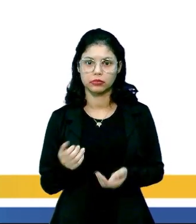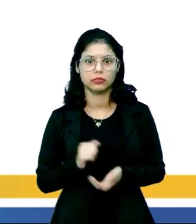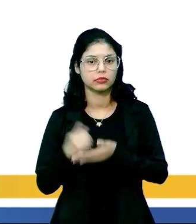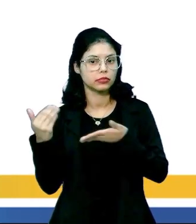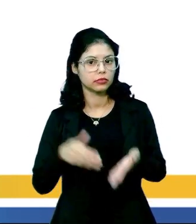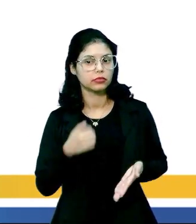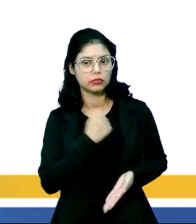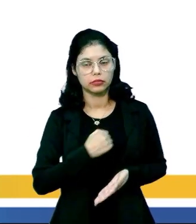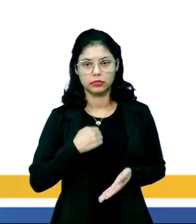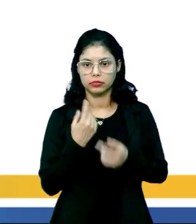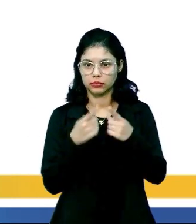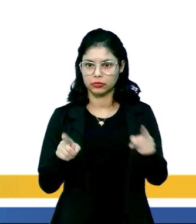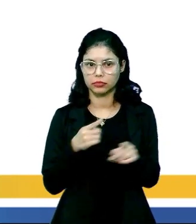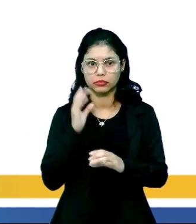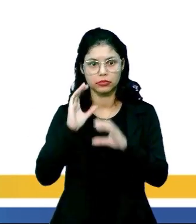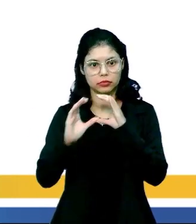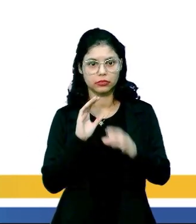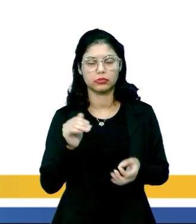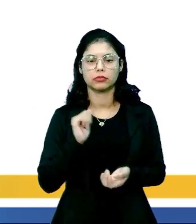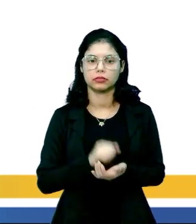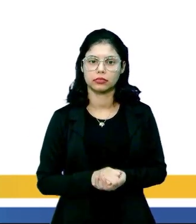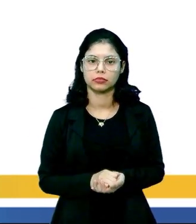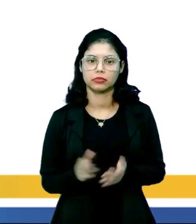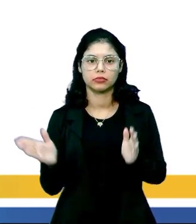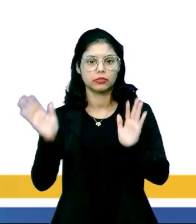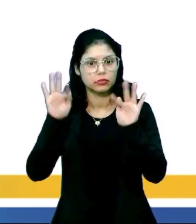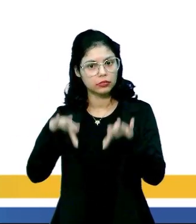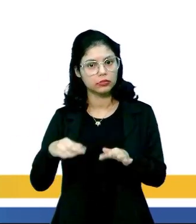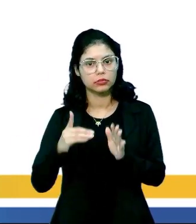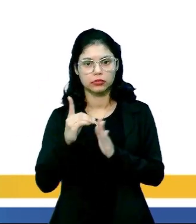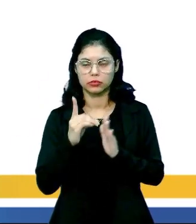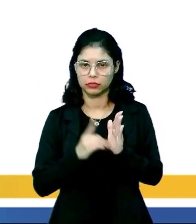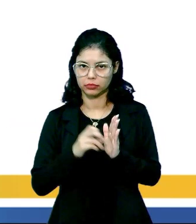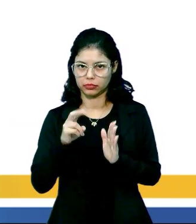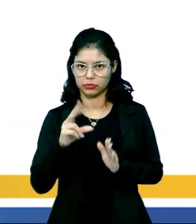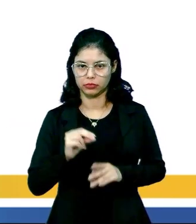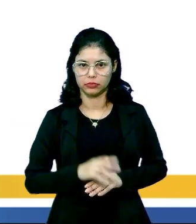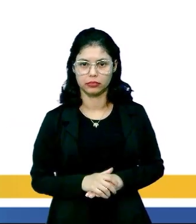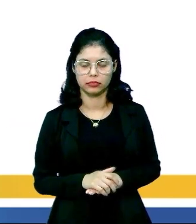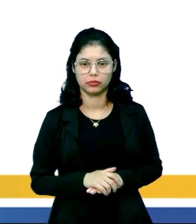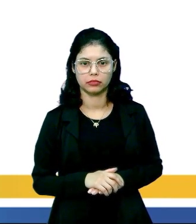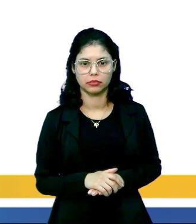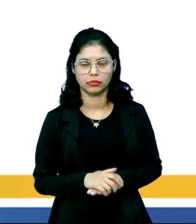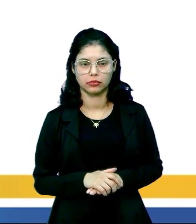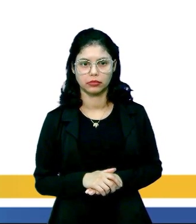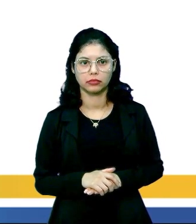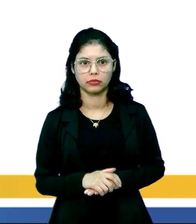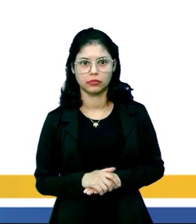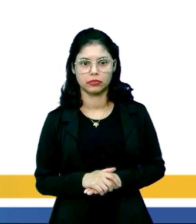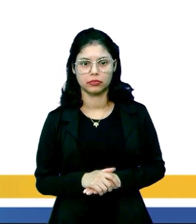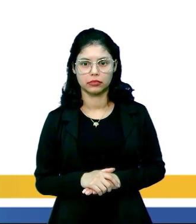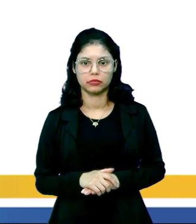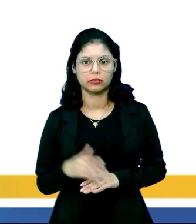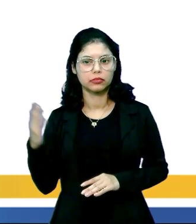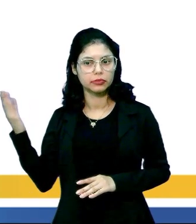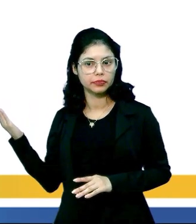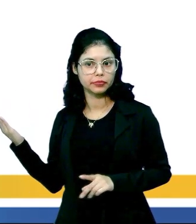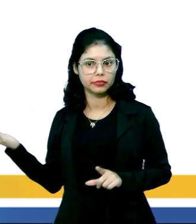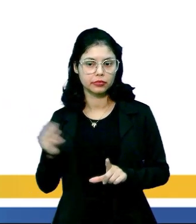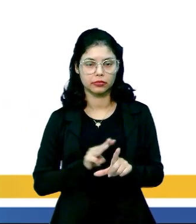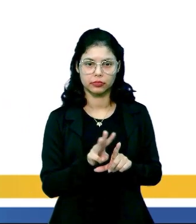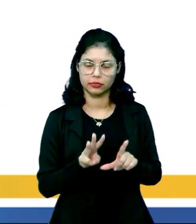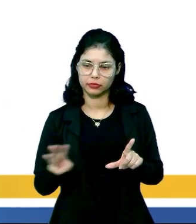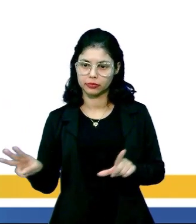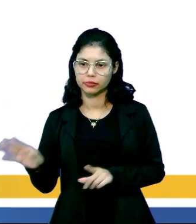Chega de Saudade música cantada por João Gilberto no fim da década de 50 temos aí o